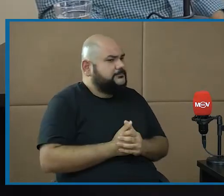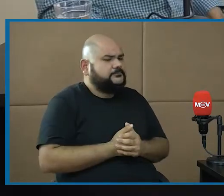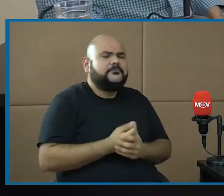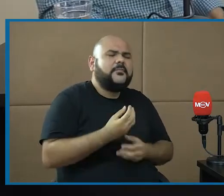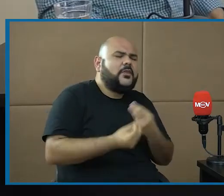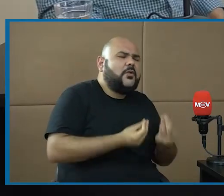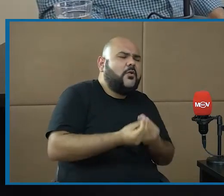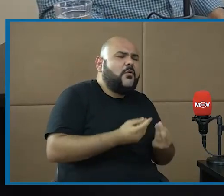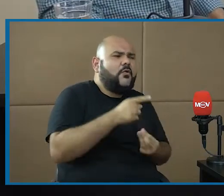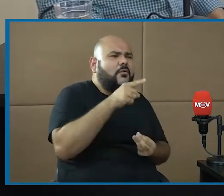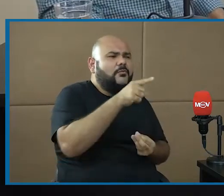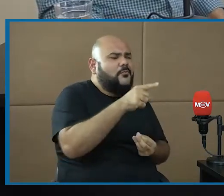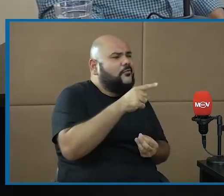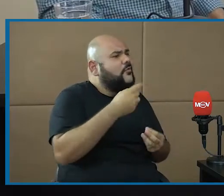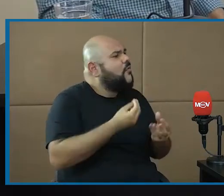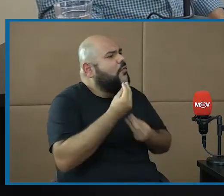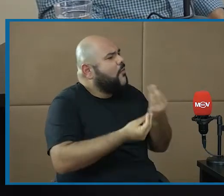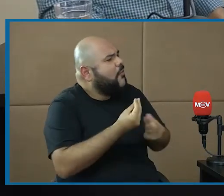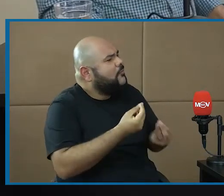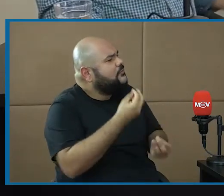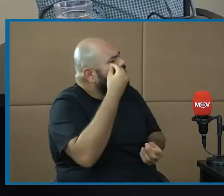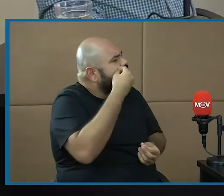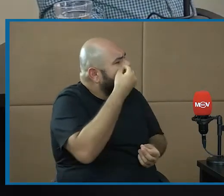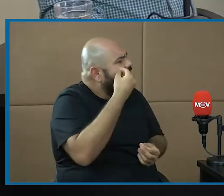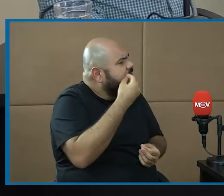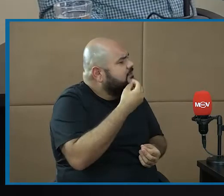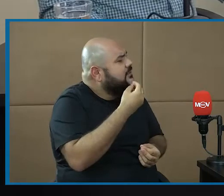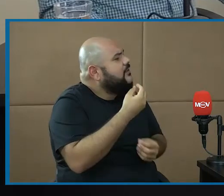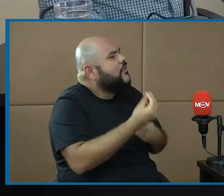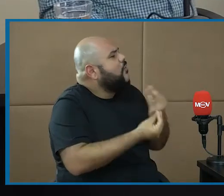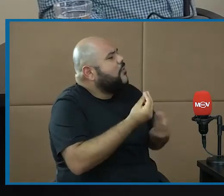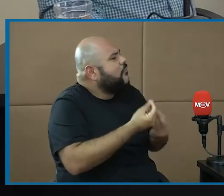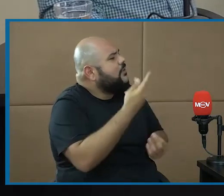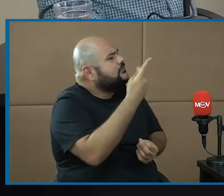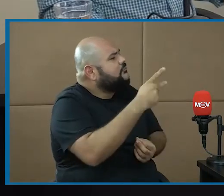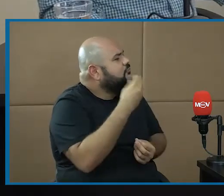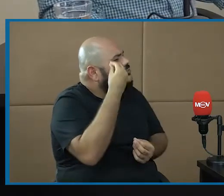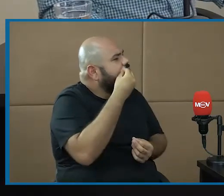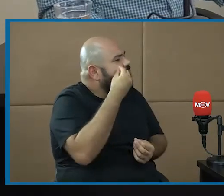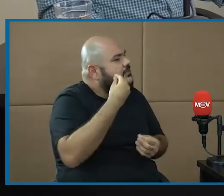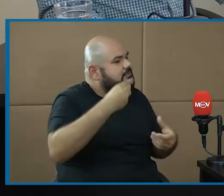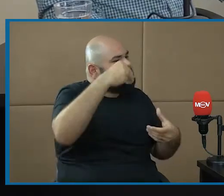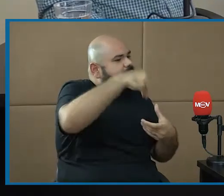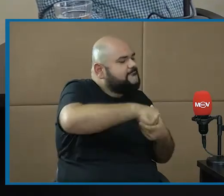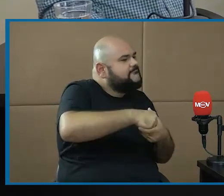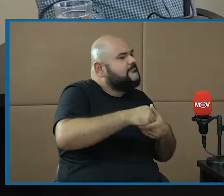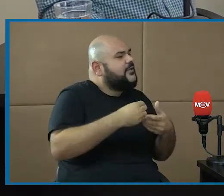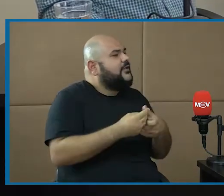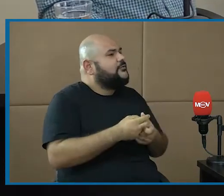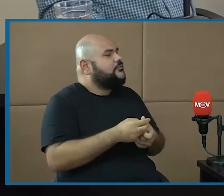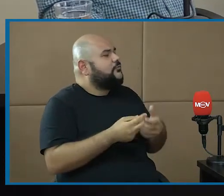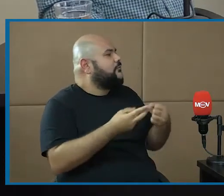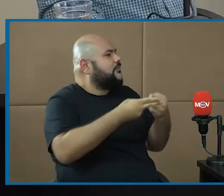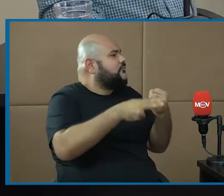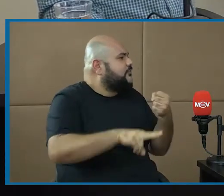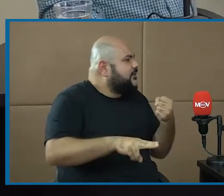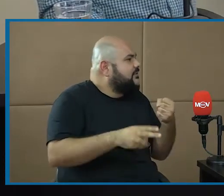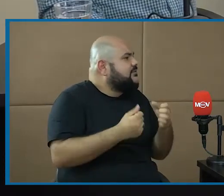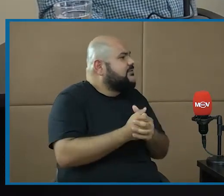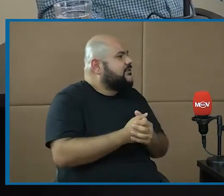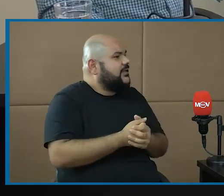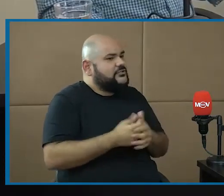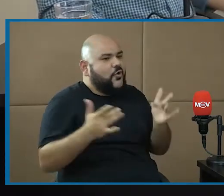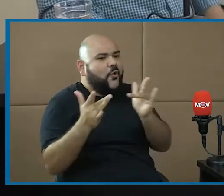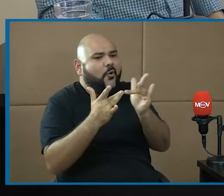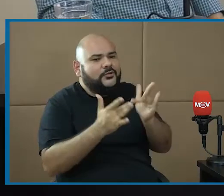não surdos? Isso aí ele pode contar como é que é essa experiência. Daniel, como é que estar dentro da faculdade com professores que não